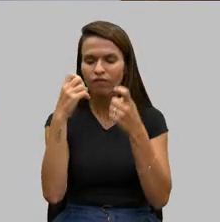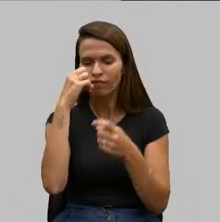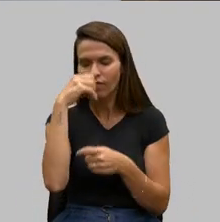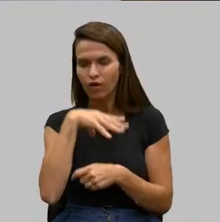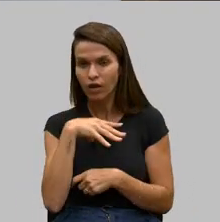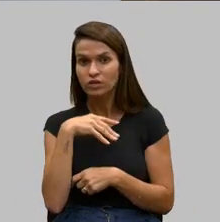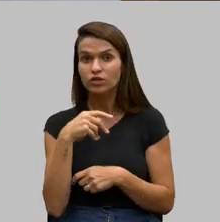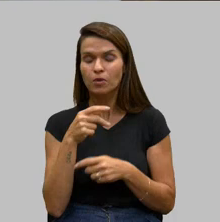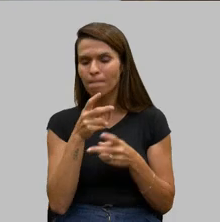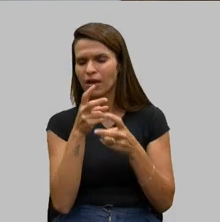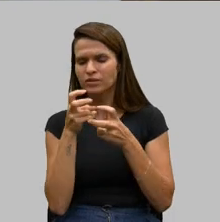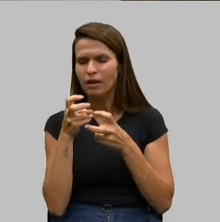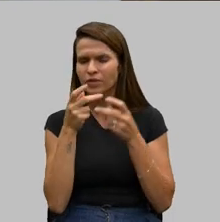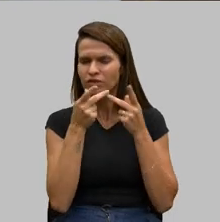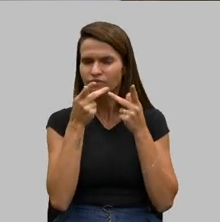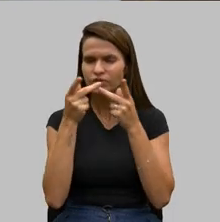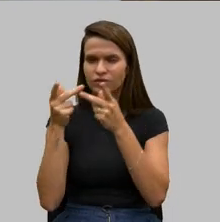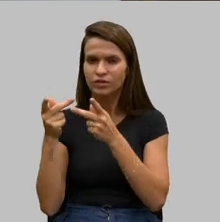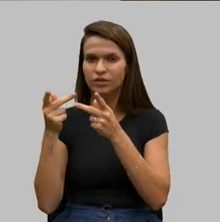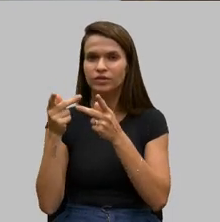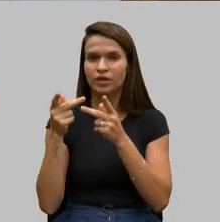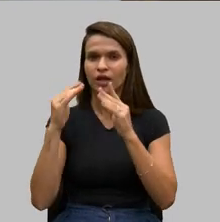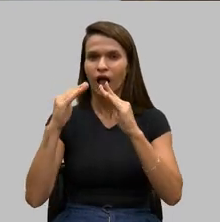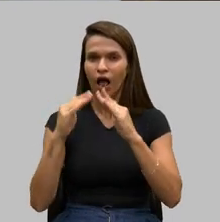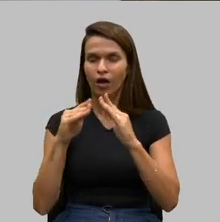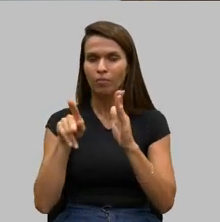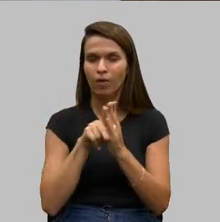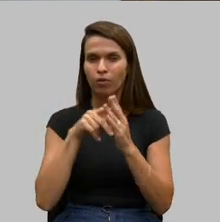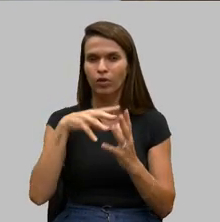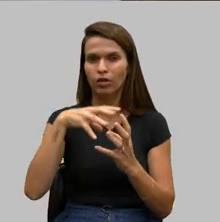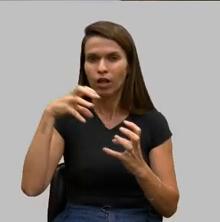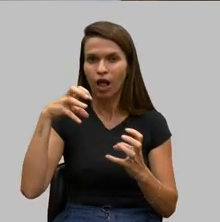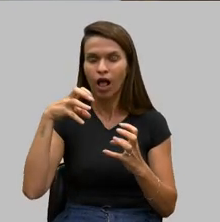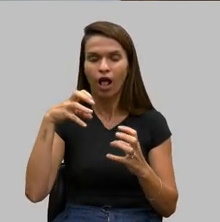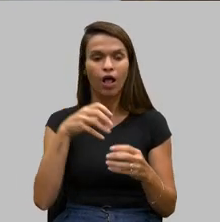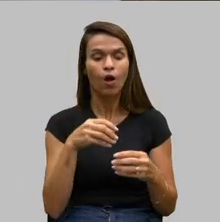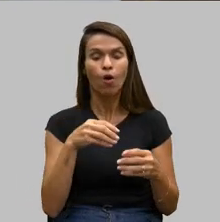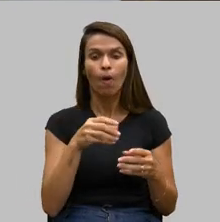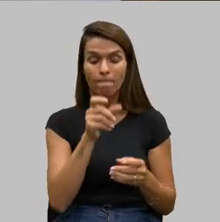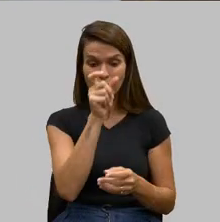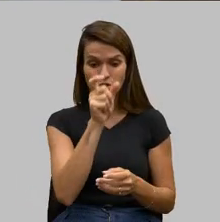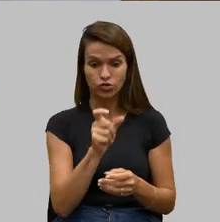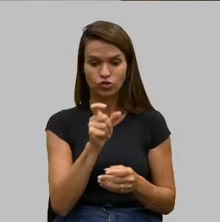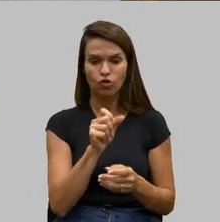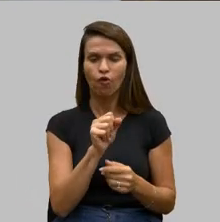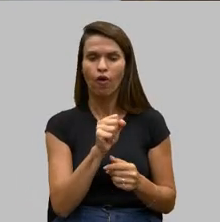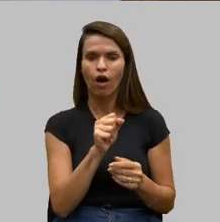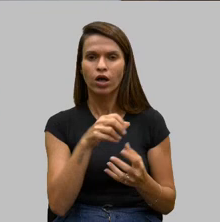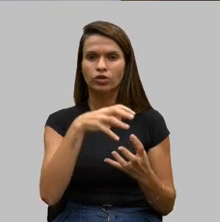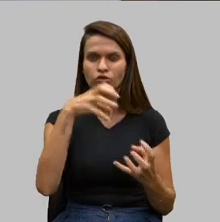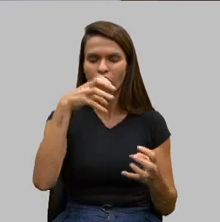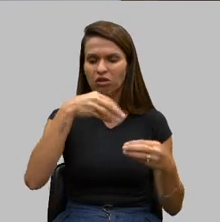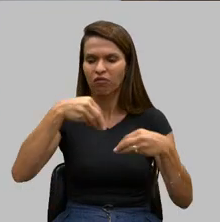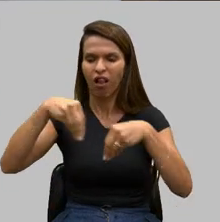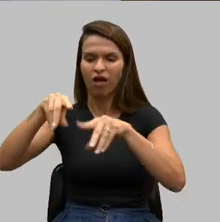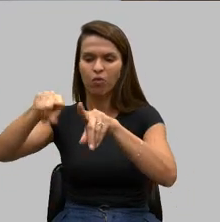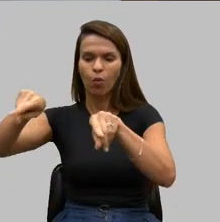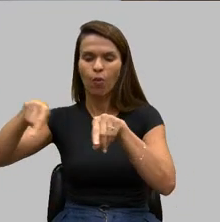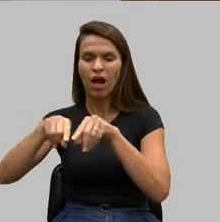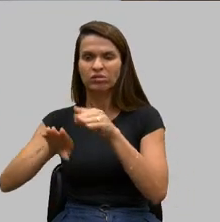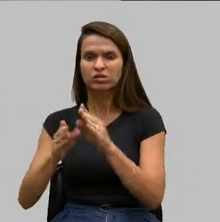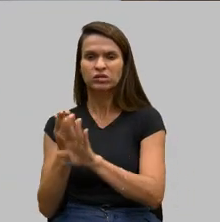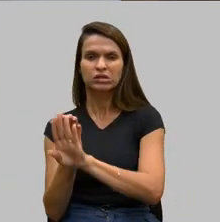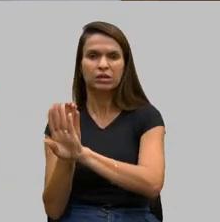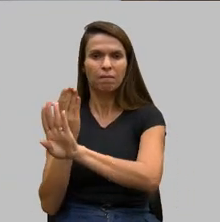visita das casas é que o idoso vai para um quartinho vai cada vez mais pro fundo vai sendo isolado